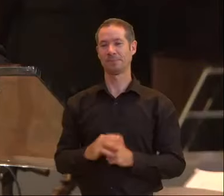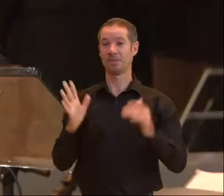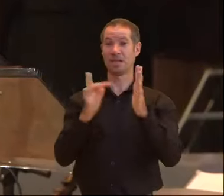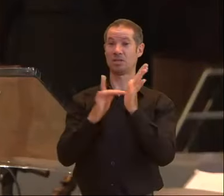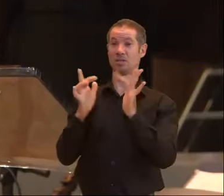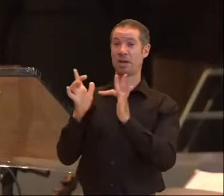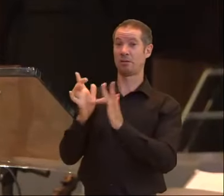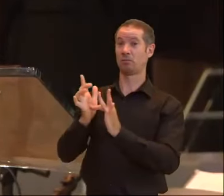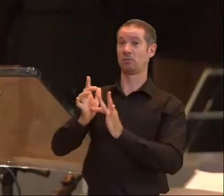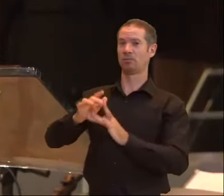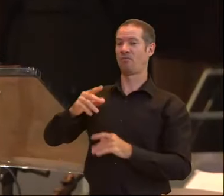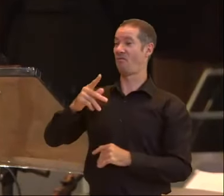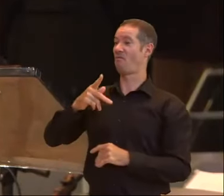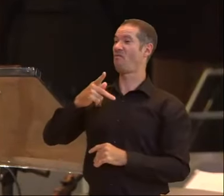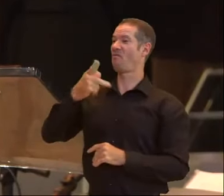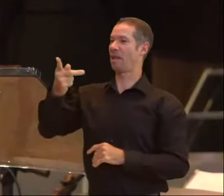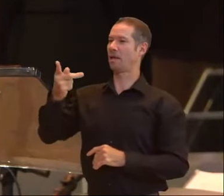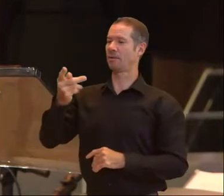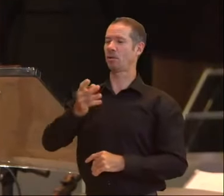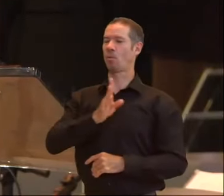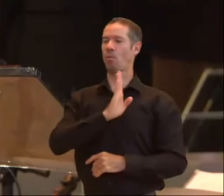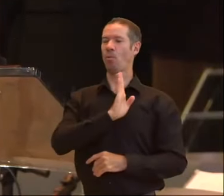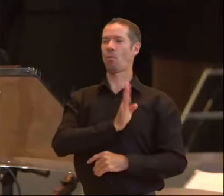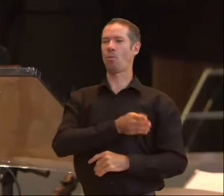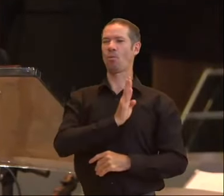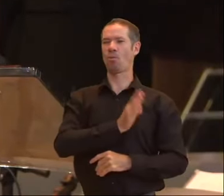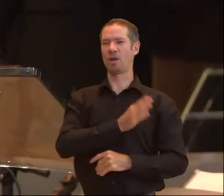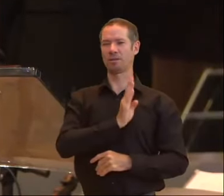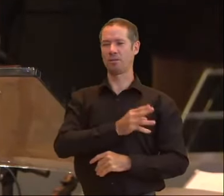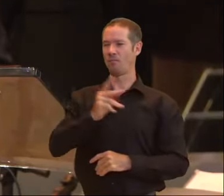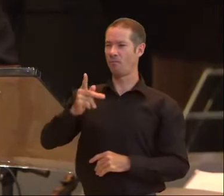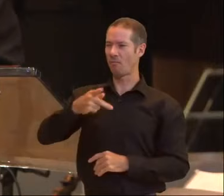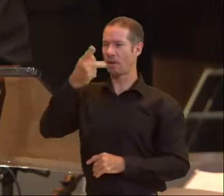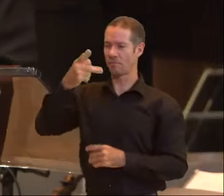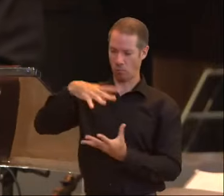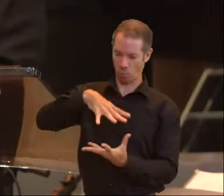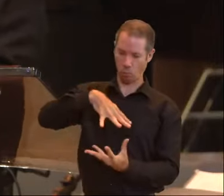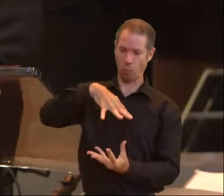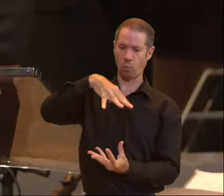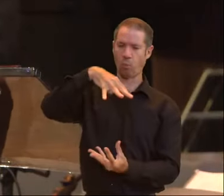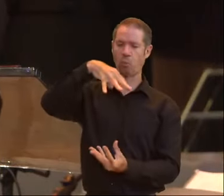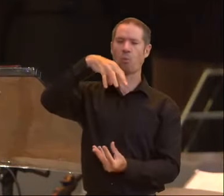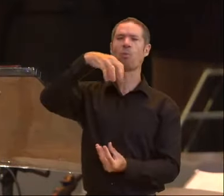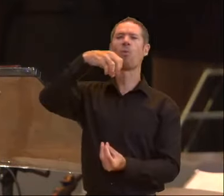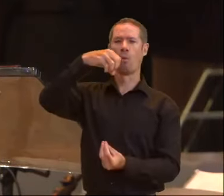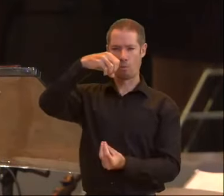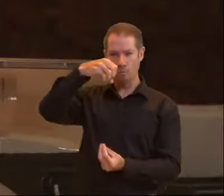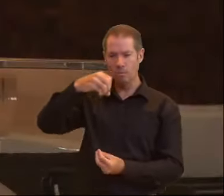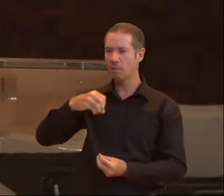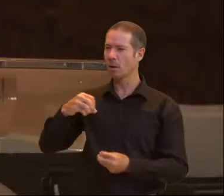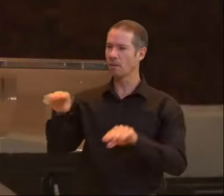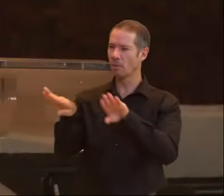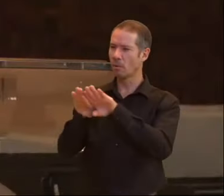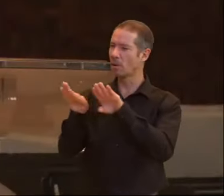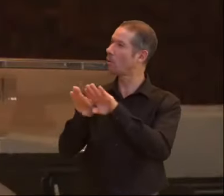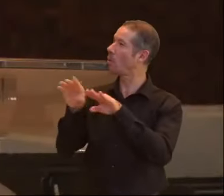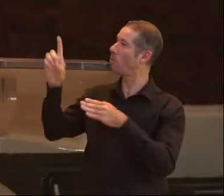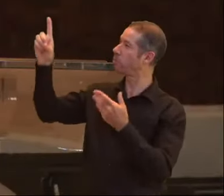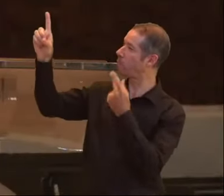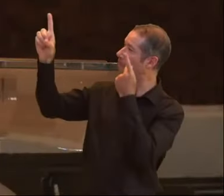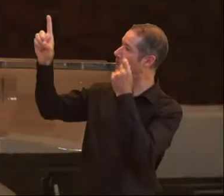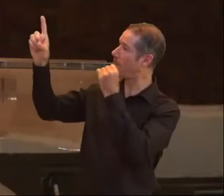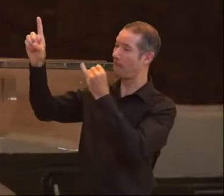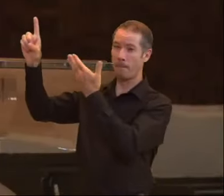Jesus falava com coração, falava com alma, falava como Deus.